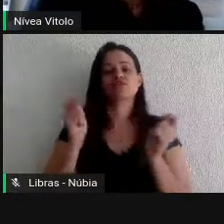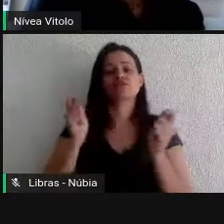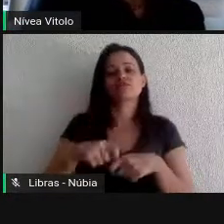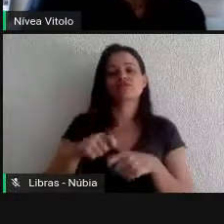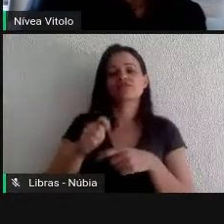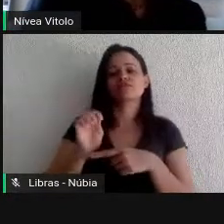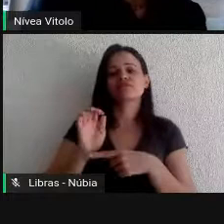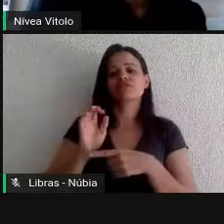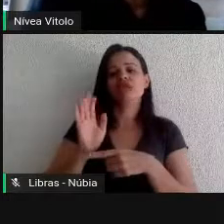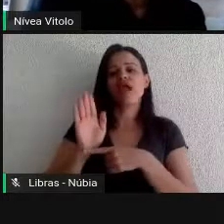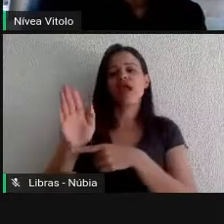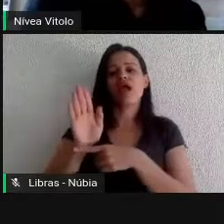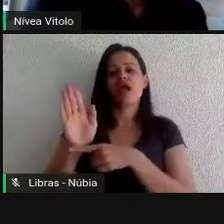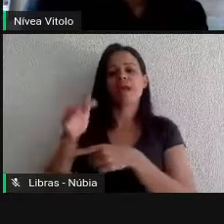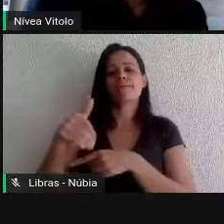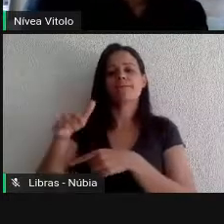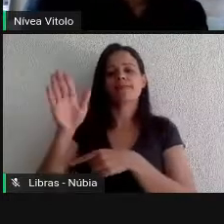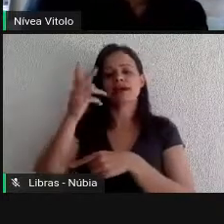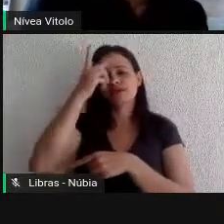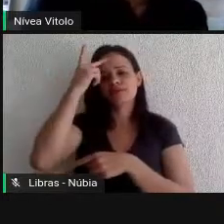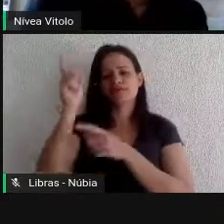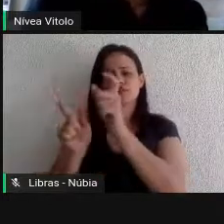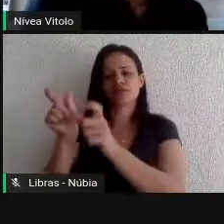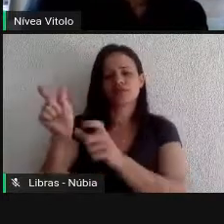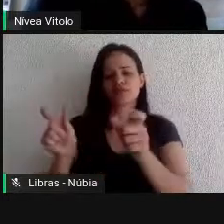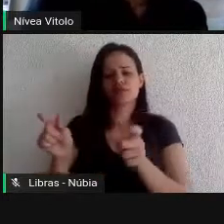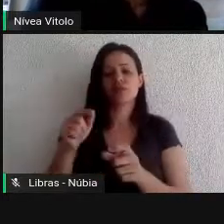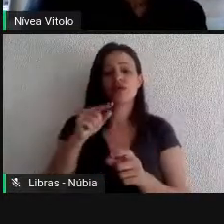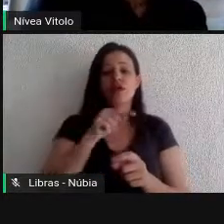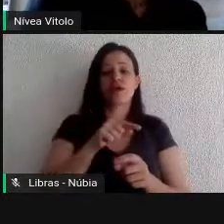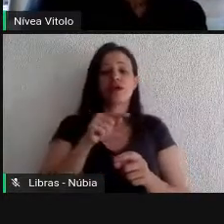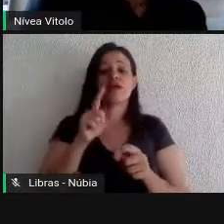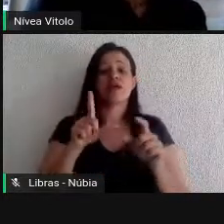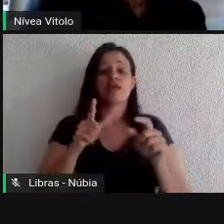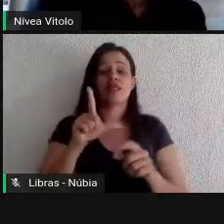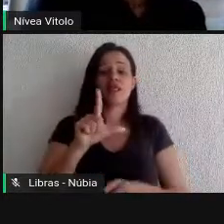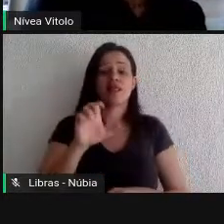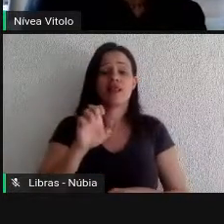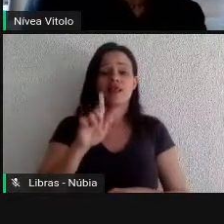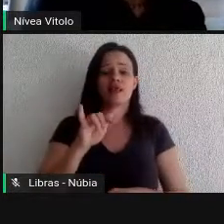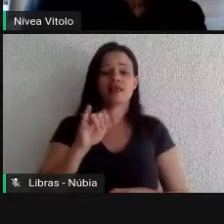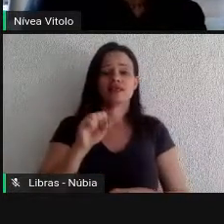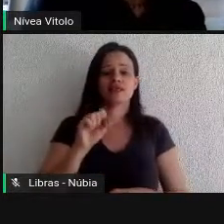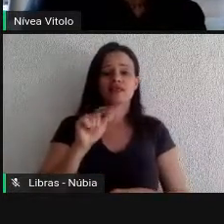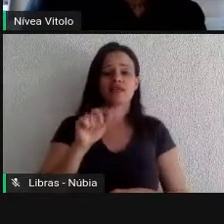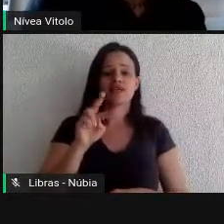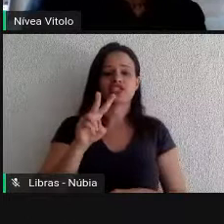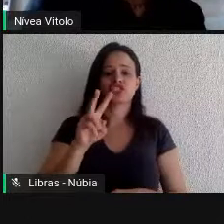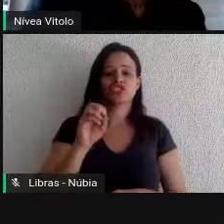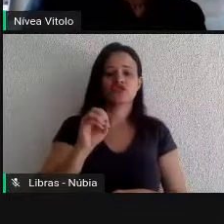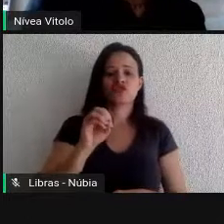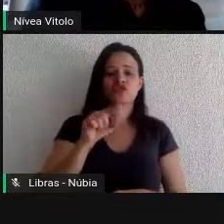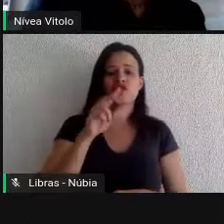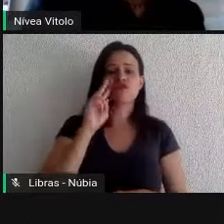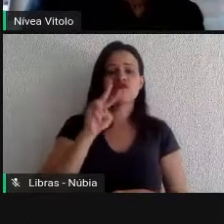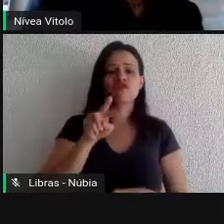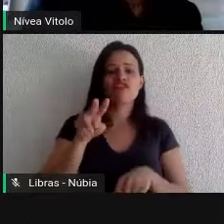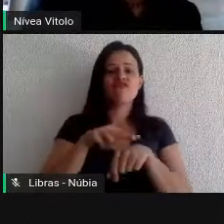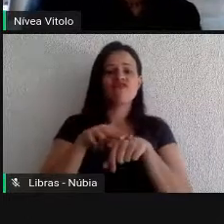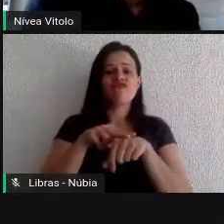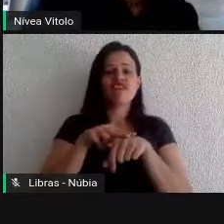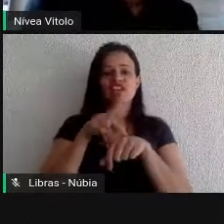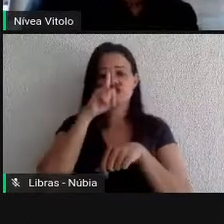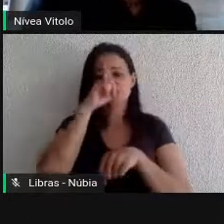de beneficiários, e o Poder Legislativo, por sua vez, eles concentram os beneficiários aqui no verde e no amarelo, que